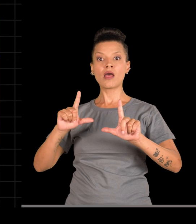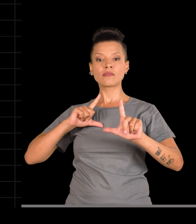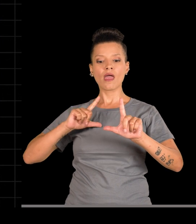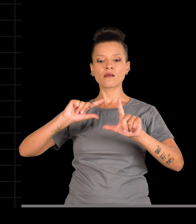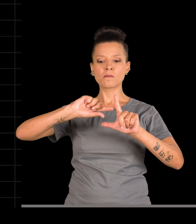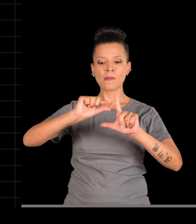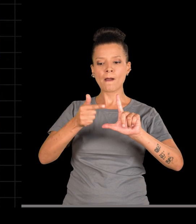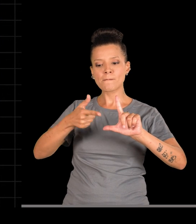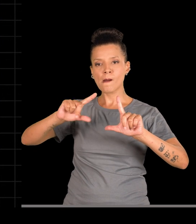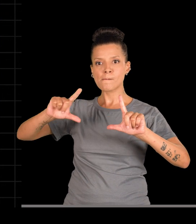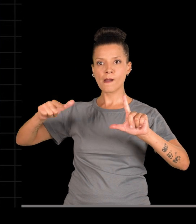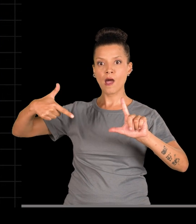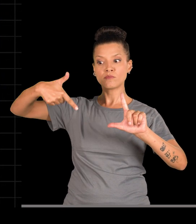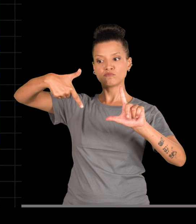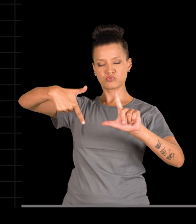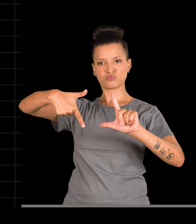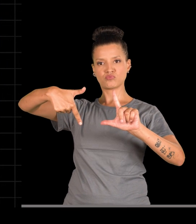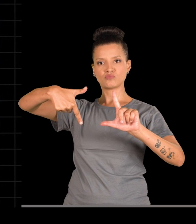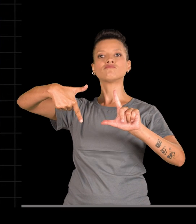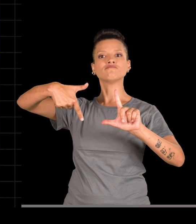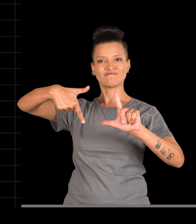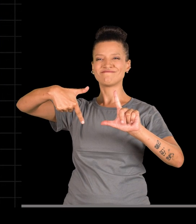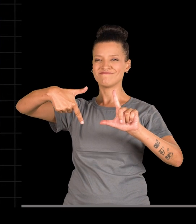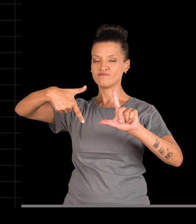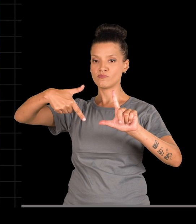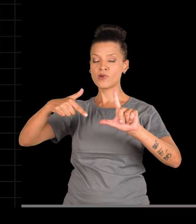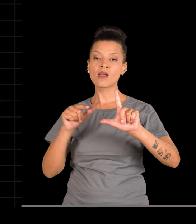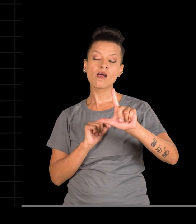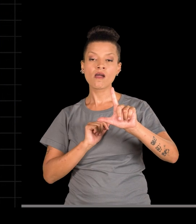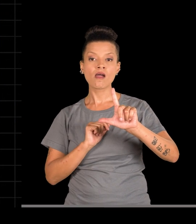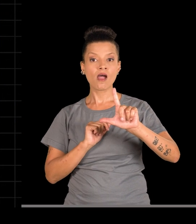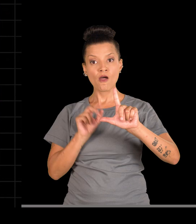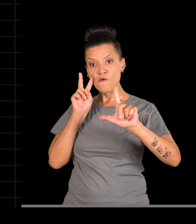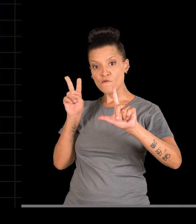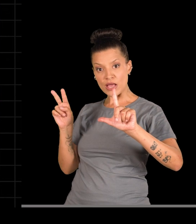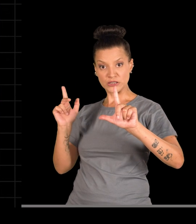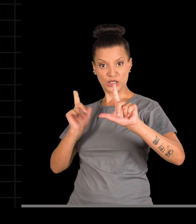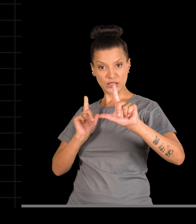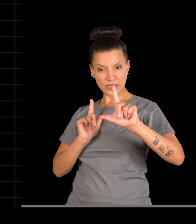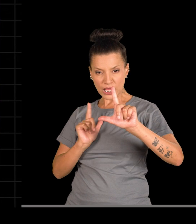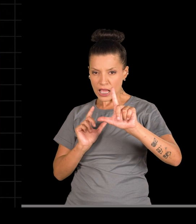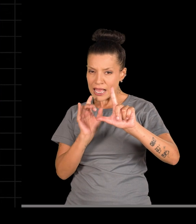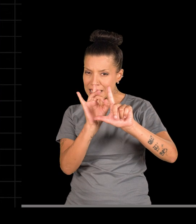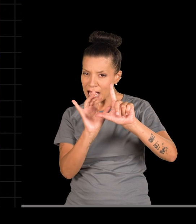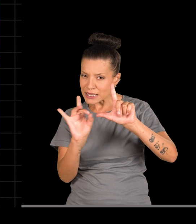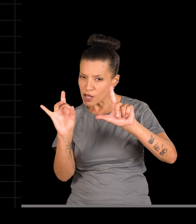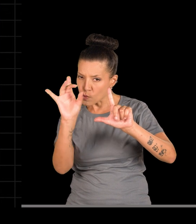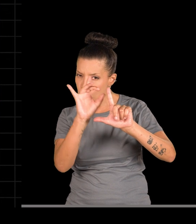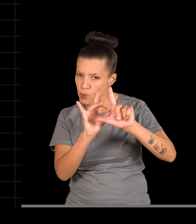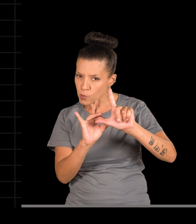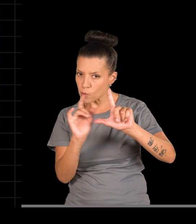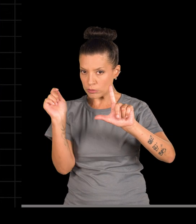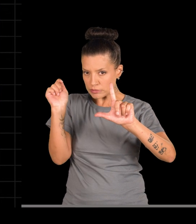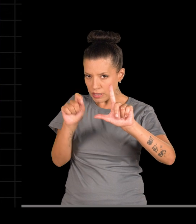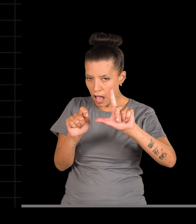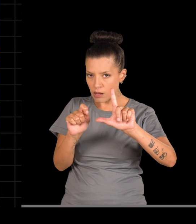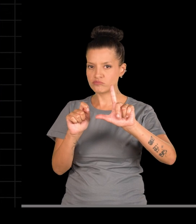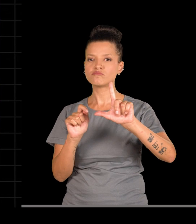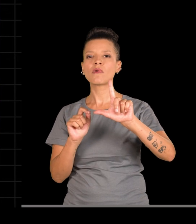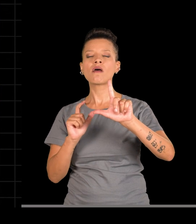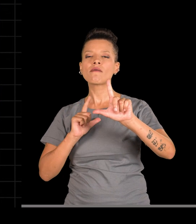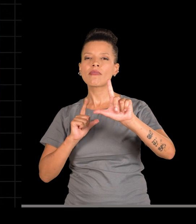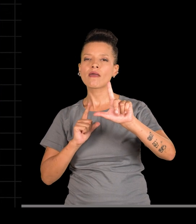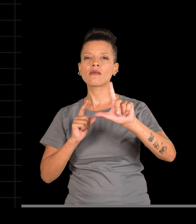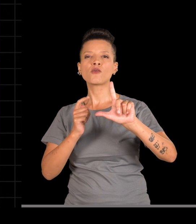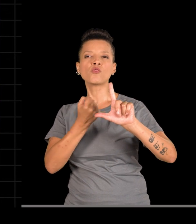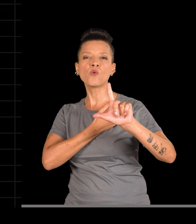aqui o Tangram, né? Esse aqui seria o quadradão dividido nessas 7 pecinhas menores aqui. Você consegue preencher cada uma das figuras